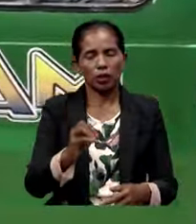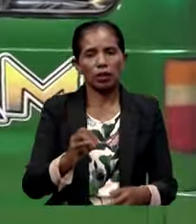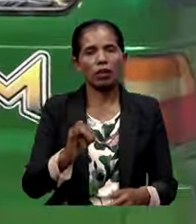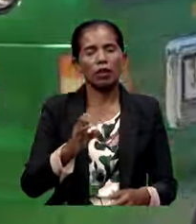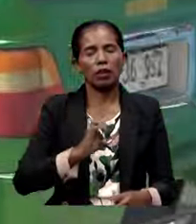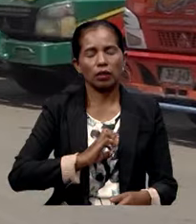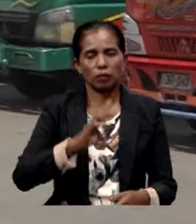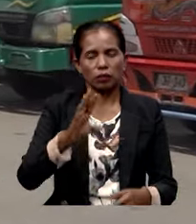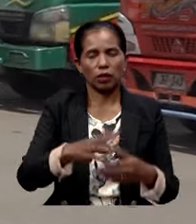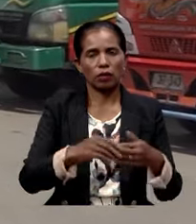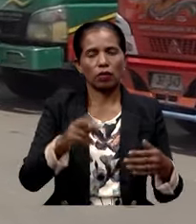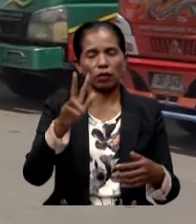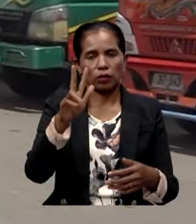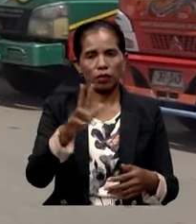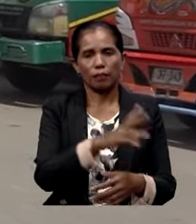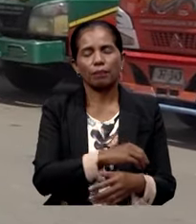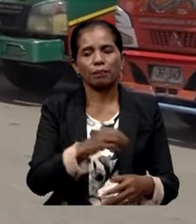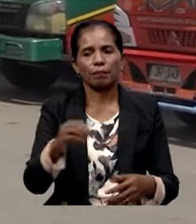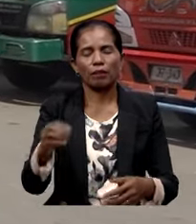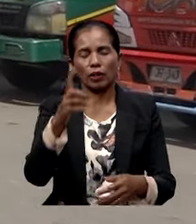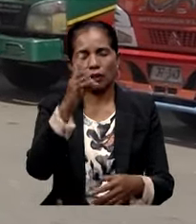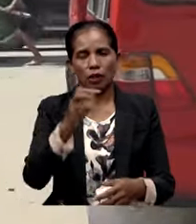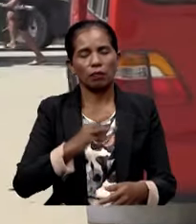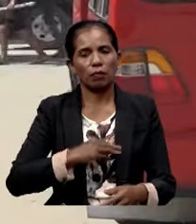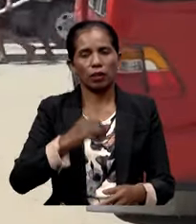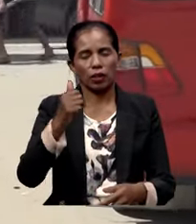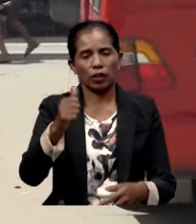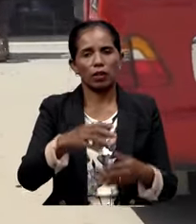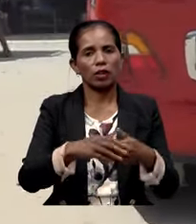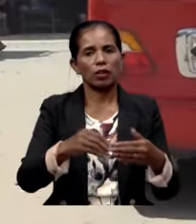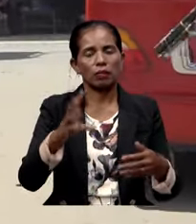dili Liksa dolar rua, no dili Maliana dolar nen. John Carlos Tito Silva, GMN.